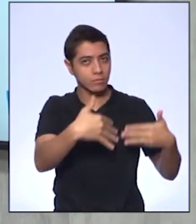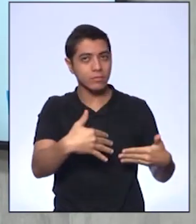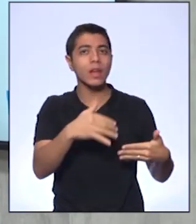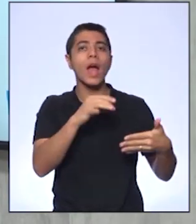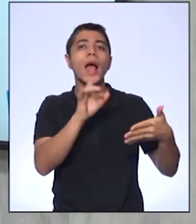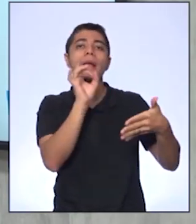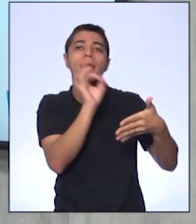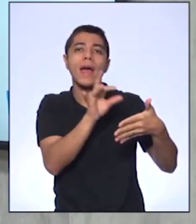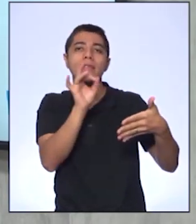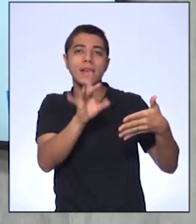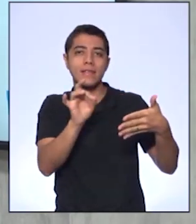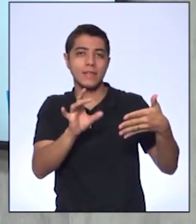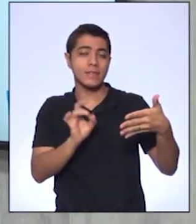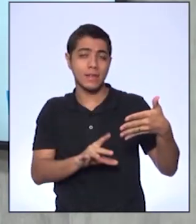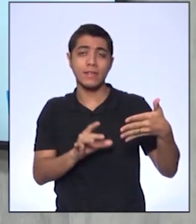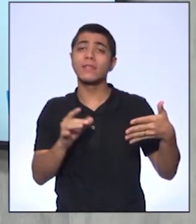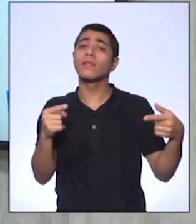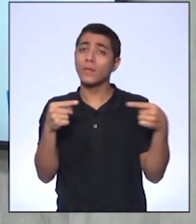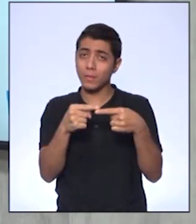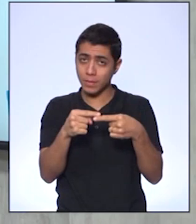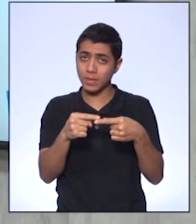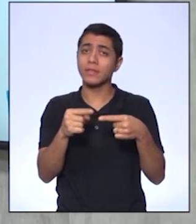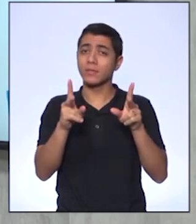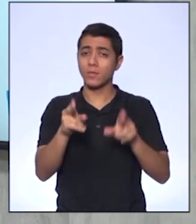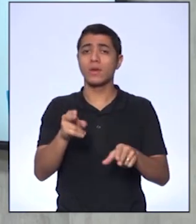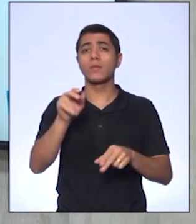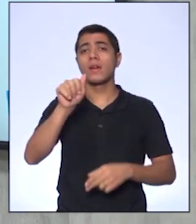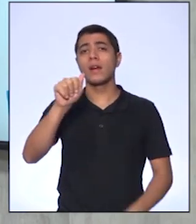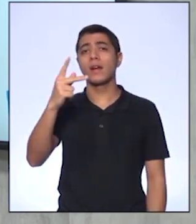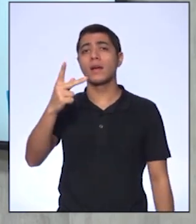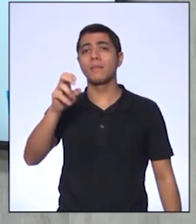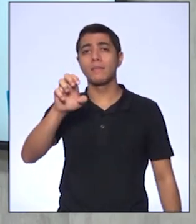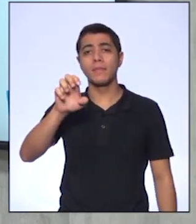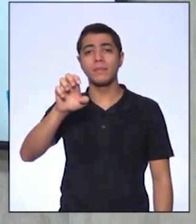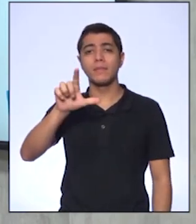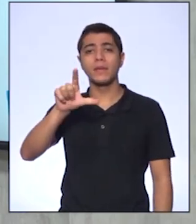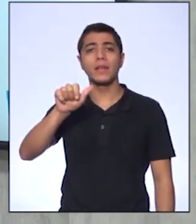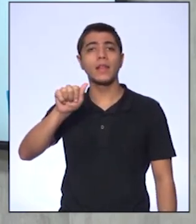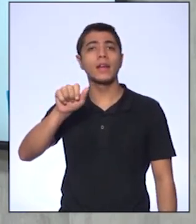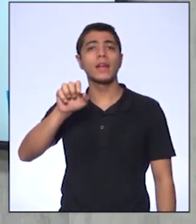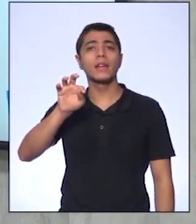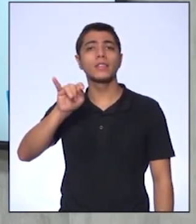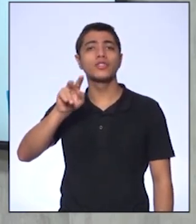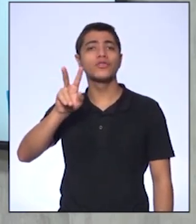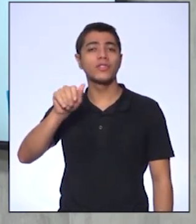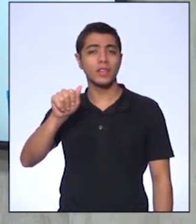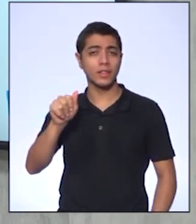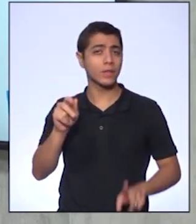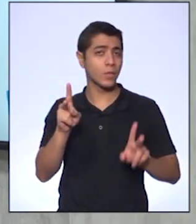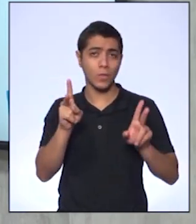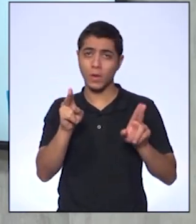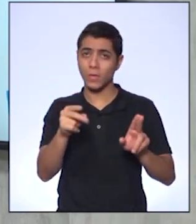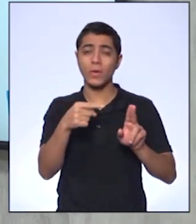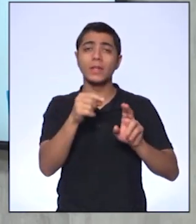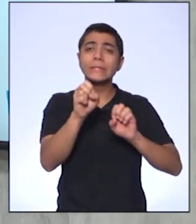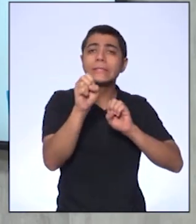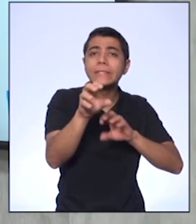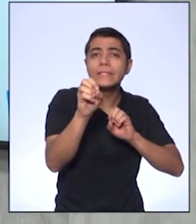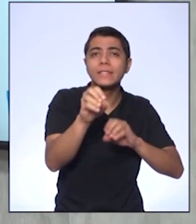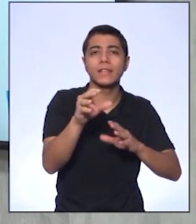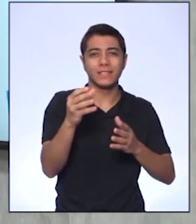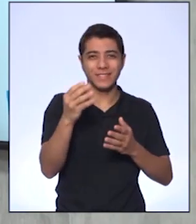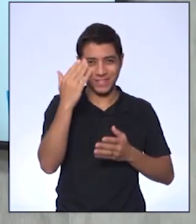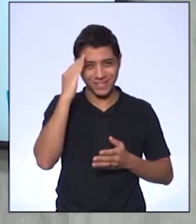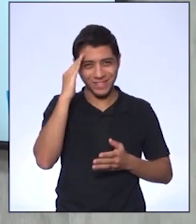ensinam um procedimento. Percebeu como é que funciona? É aí que vem a lógica da função apelativa. Então, não tem só a ver com ordem